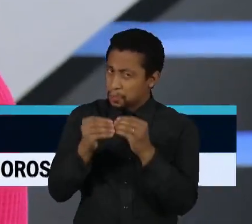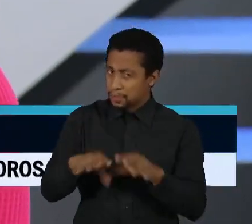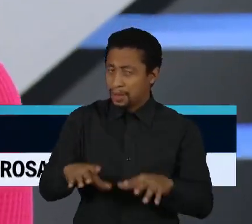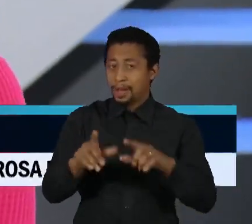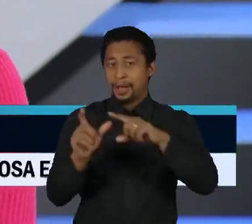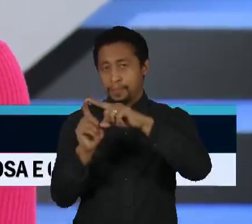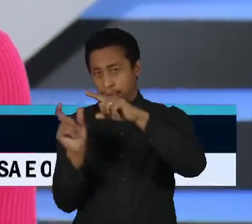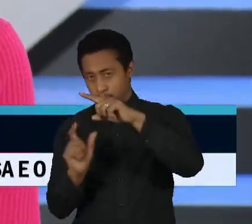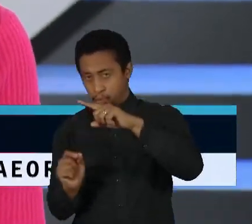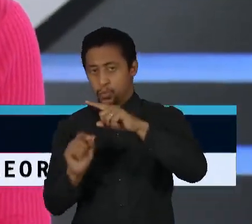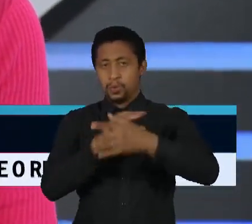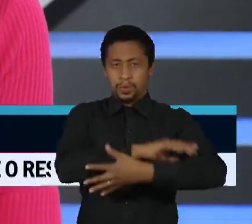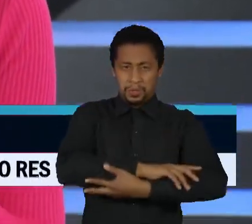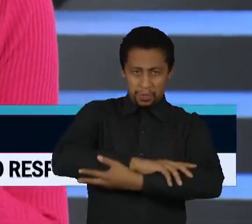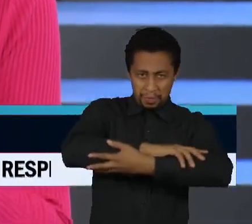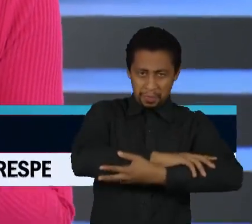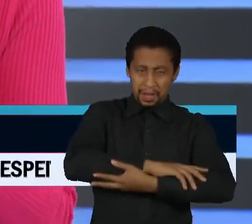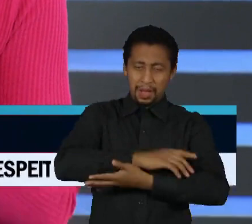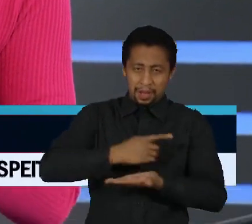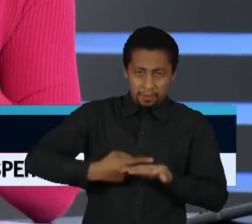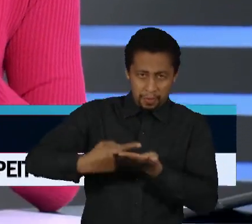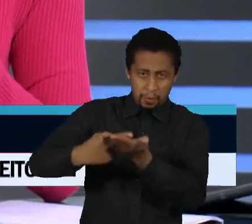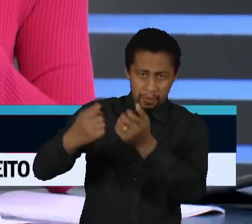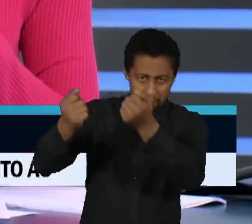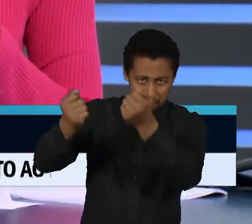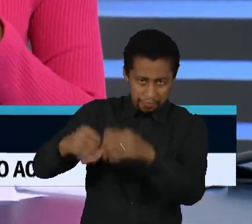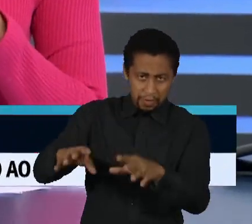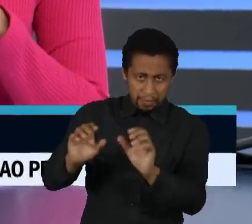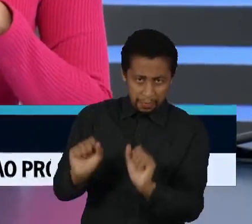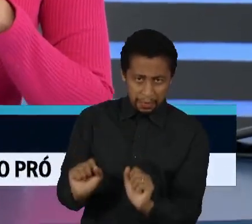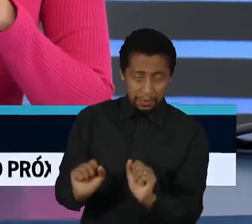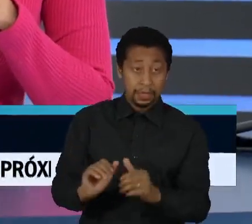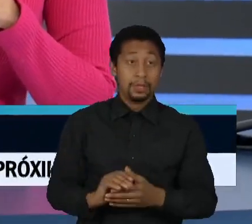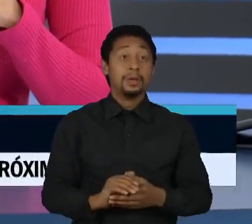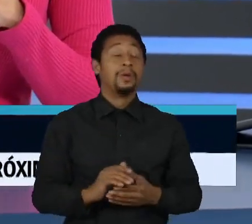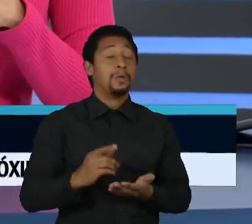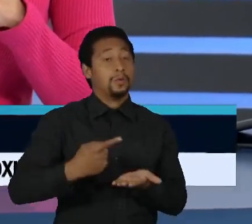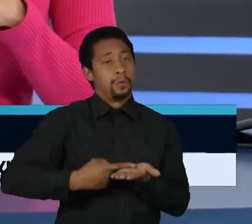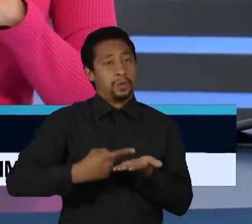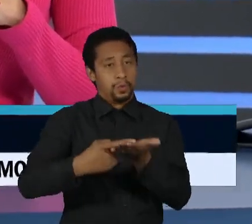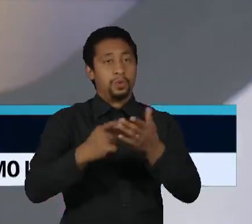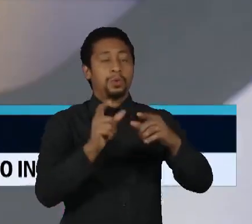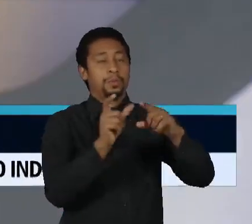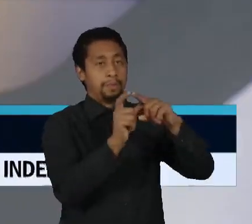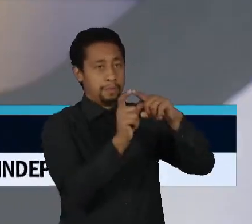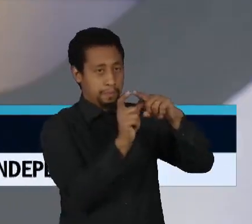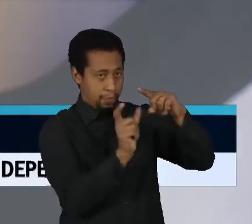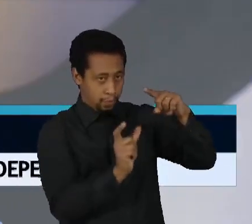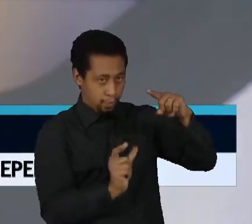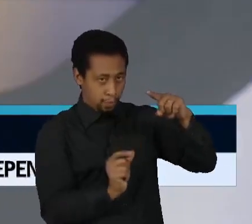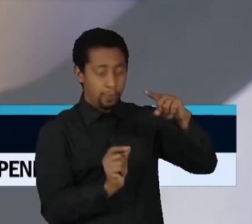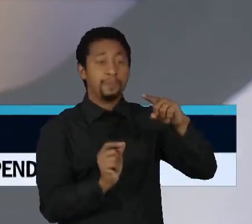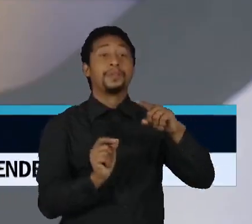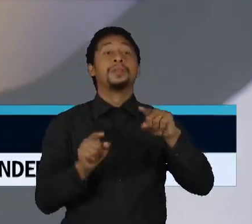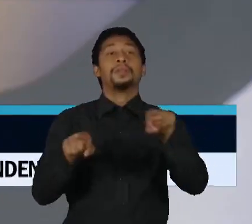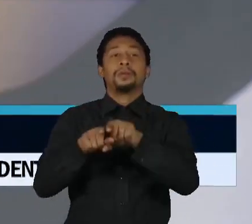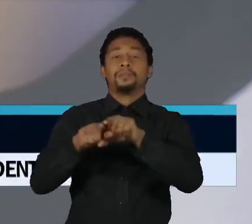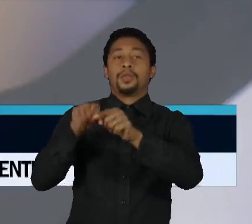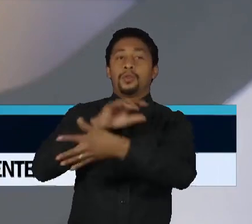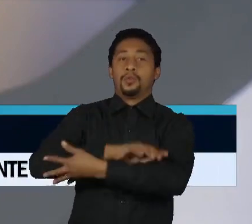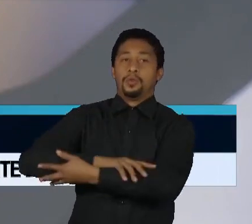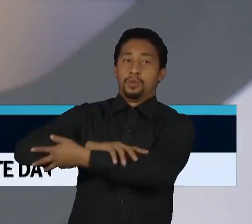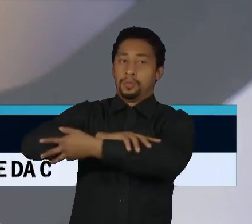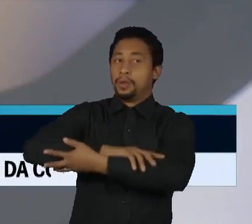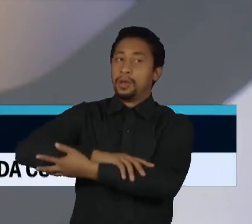Mercosul-União Europeia? Olha, o acordo Mercosul-União Europeia já tem, né, um dos pontos que dificuldade